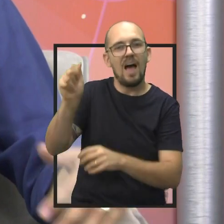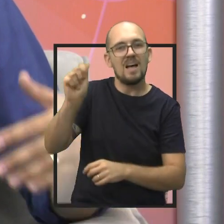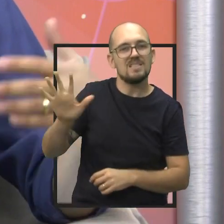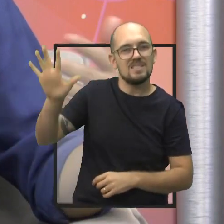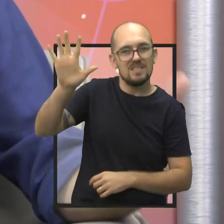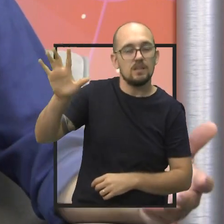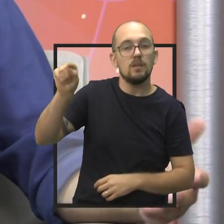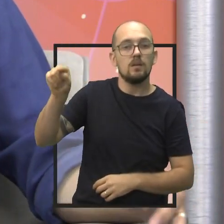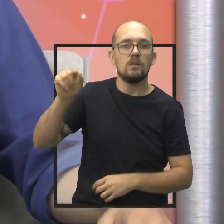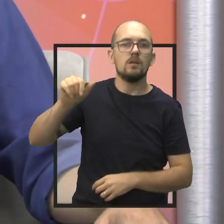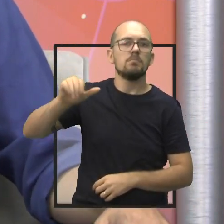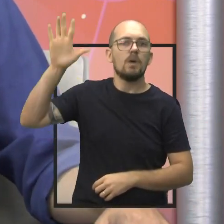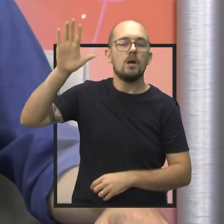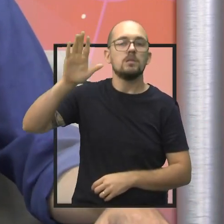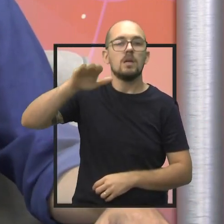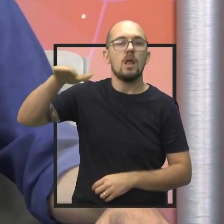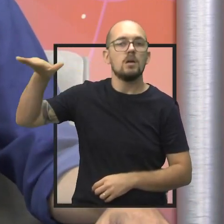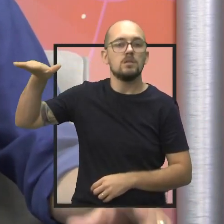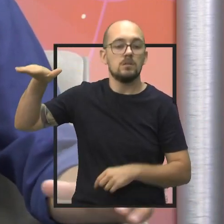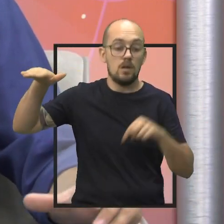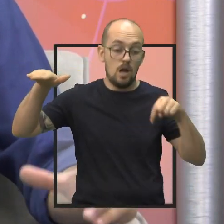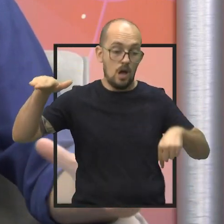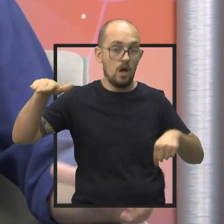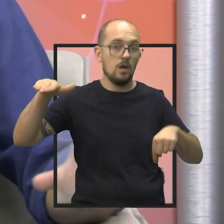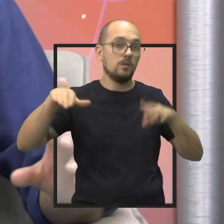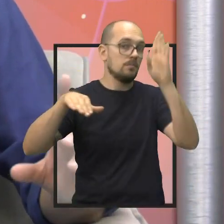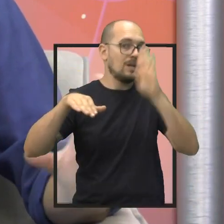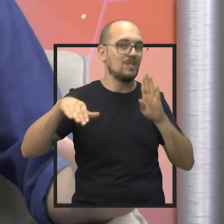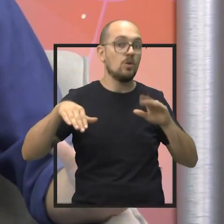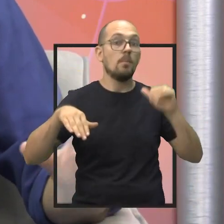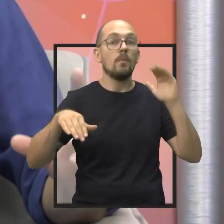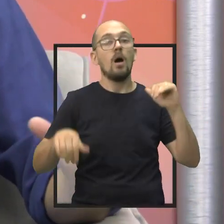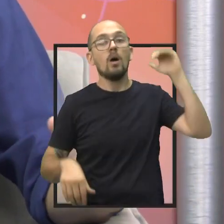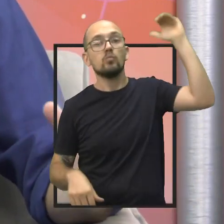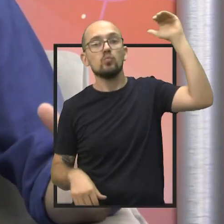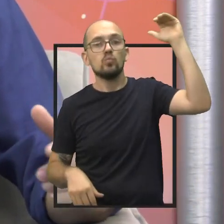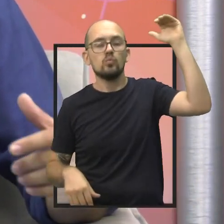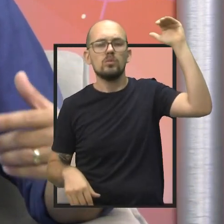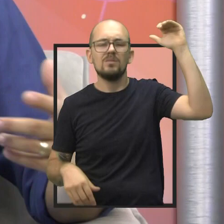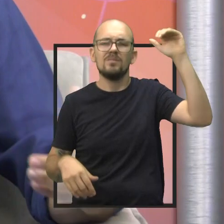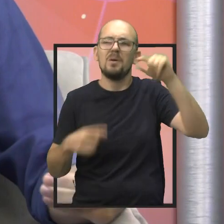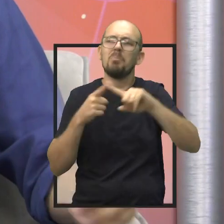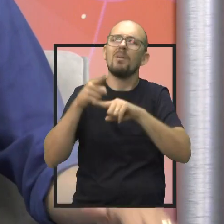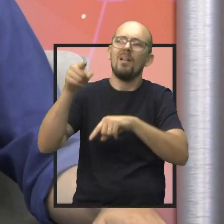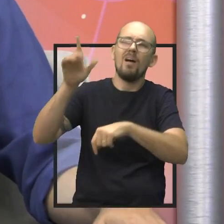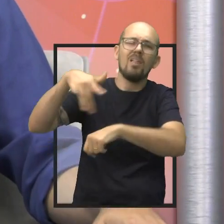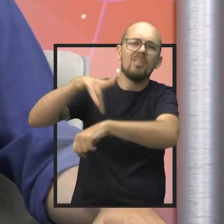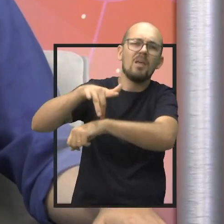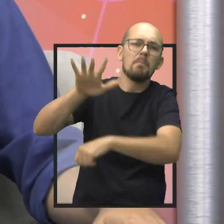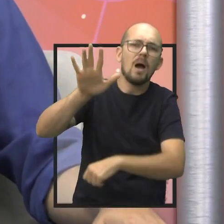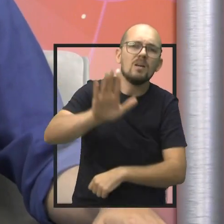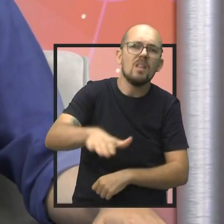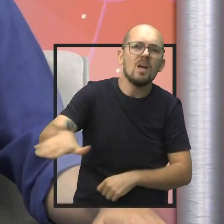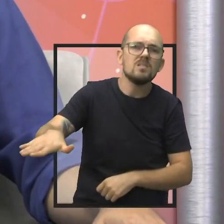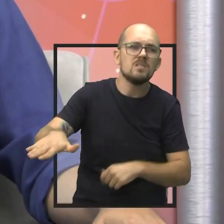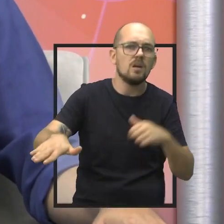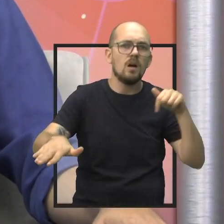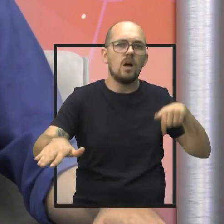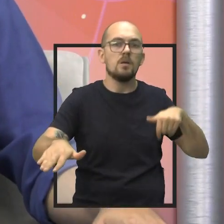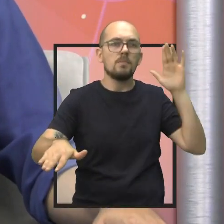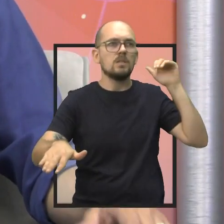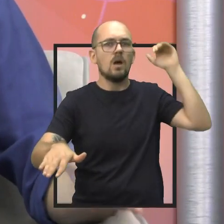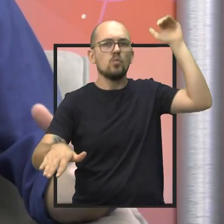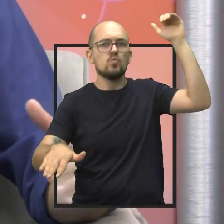país acomete muito mais adultos e a gente não sabe ao certo por que isso acontece,